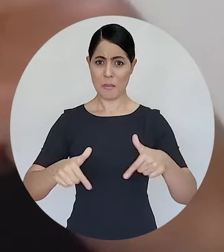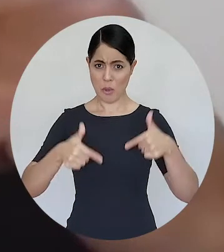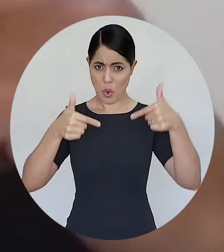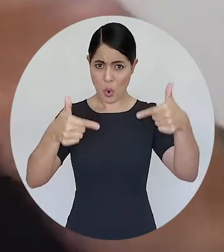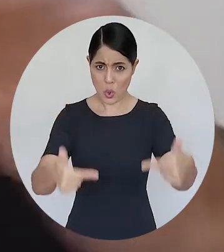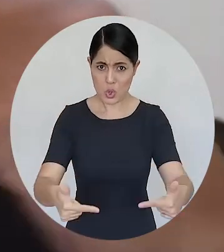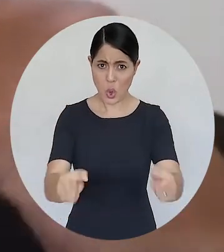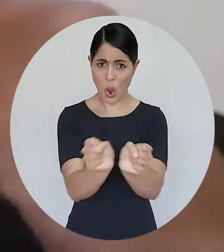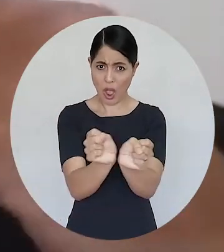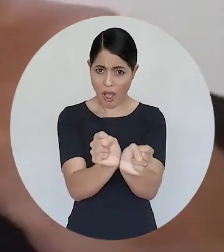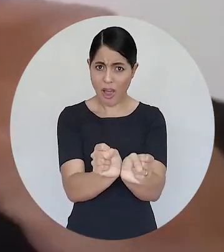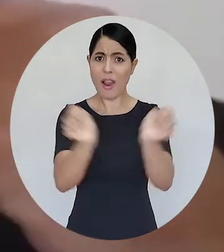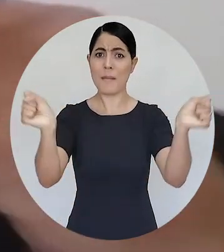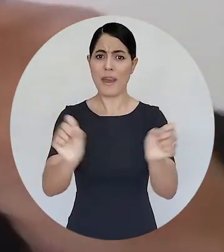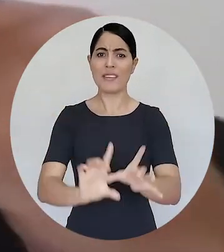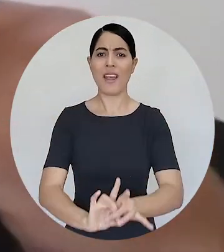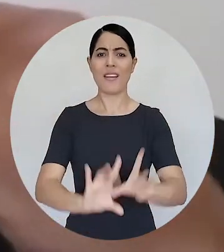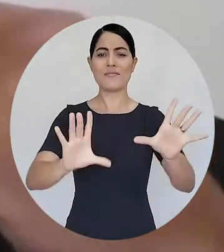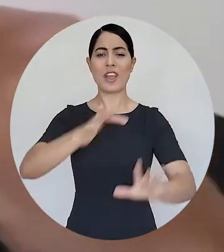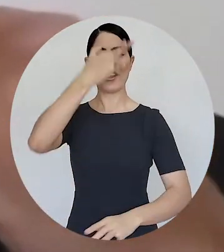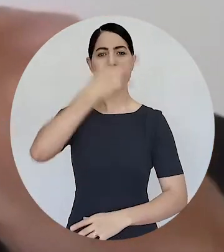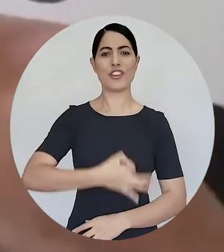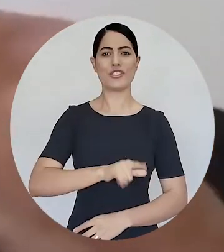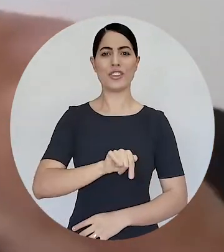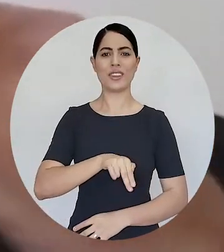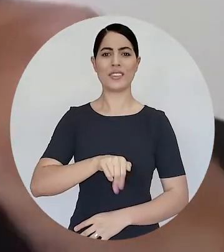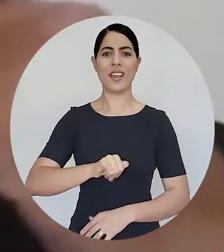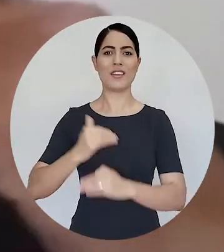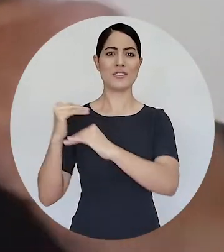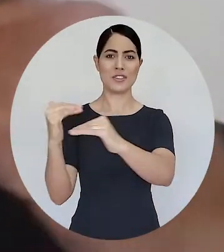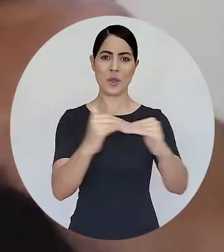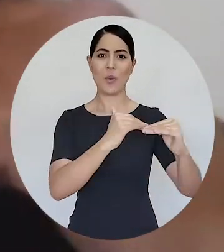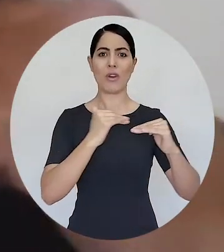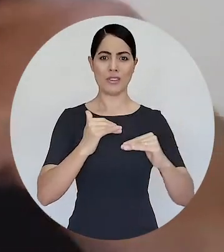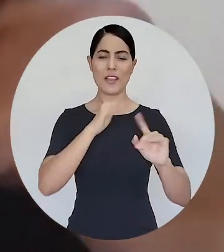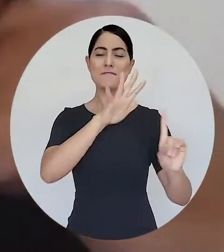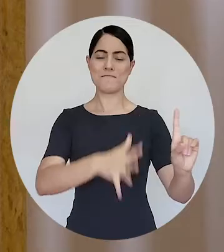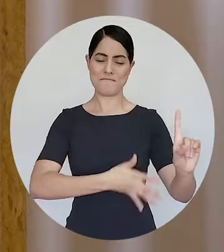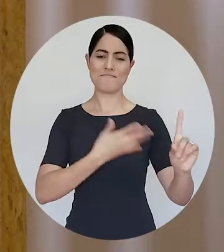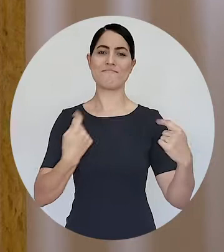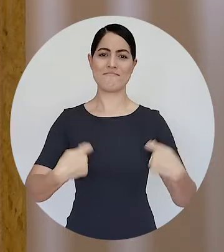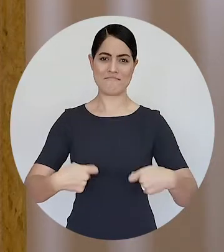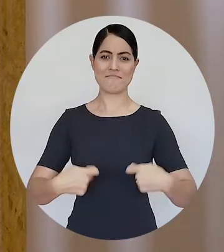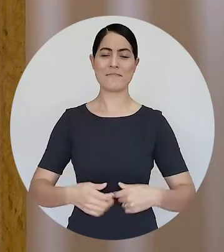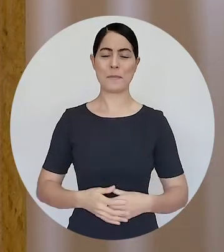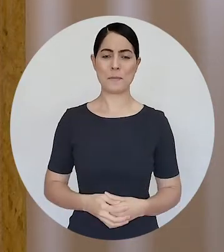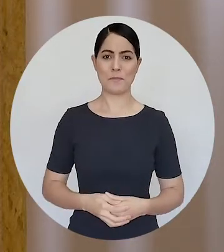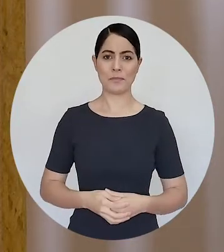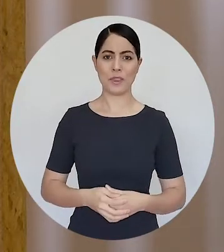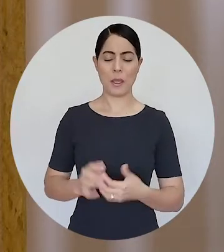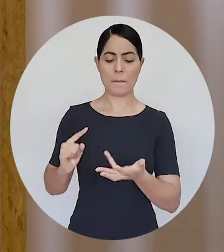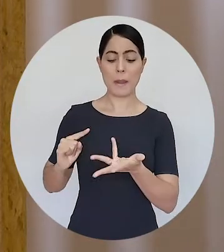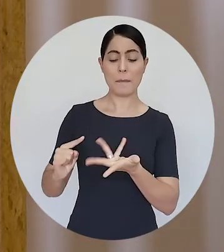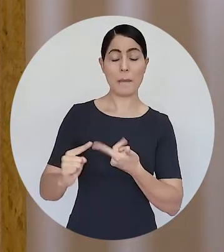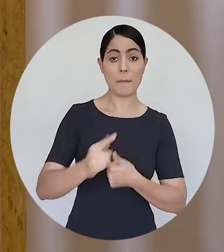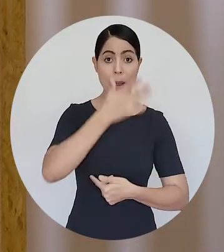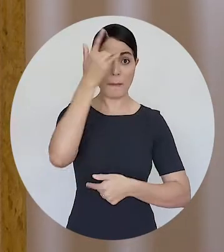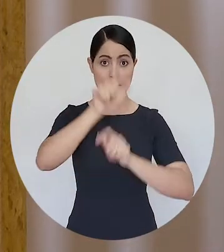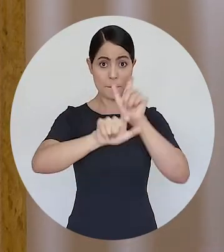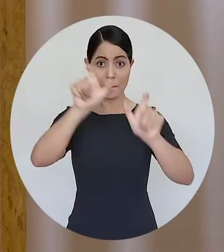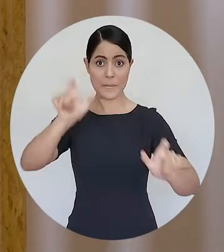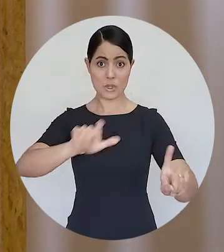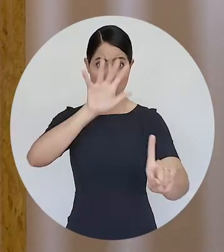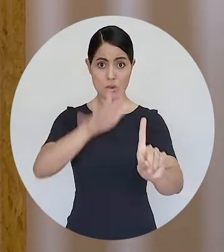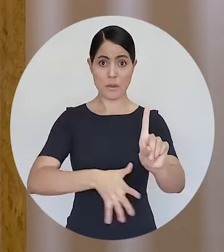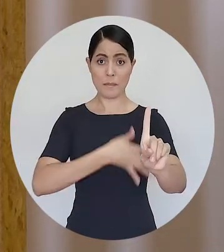lutaram em defesa da liberdade, da dignidade humana e da igualdade perante a lei. Os primeiros homenageados receberão o